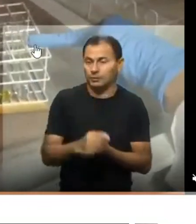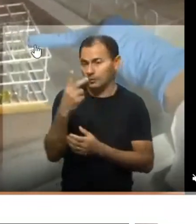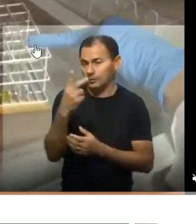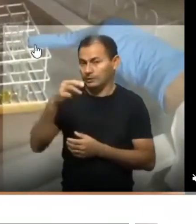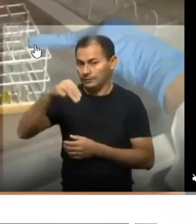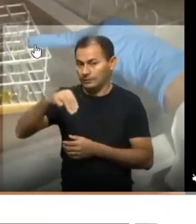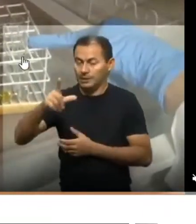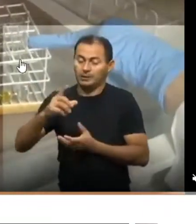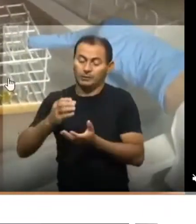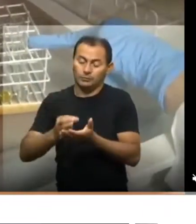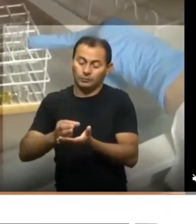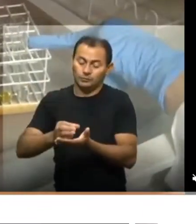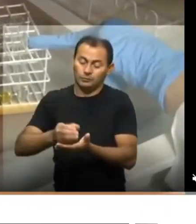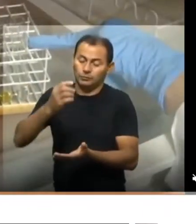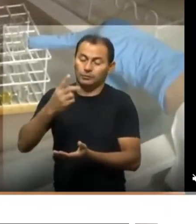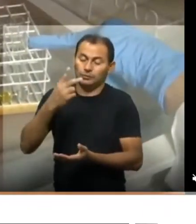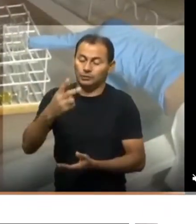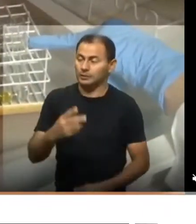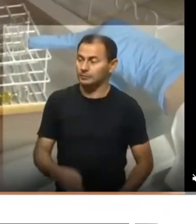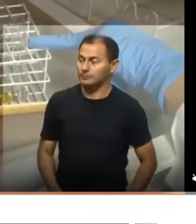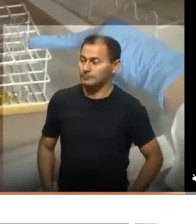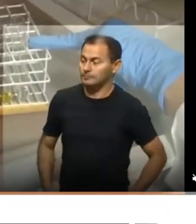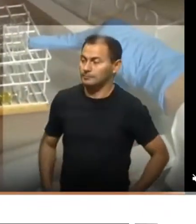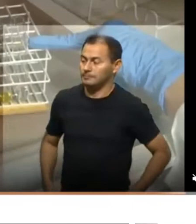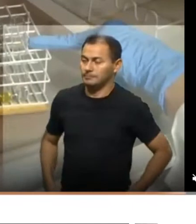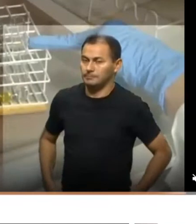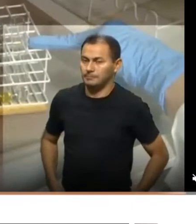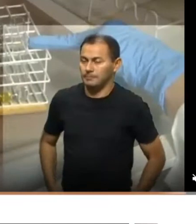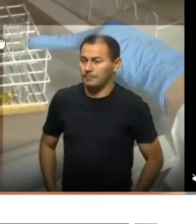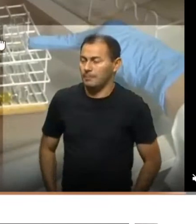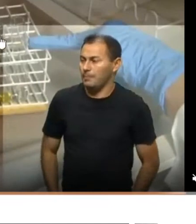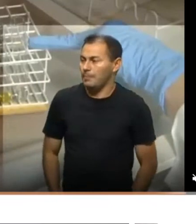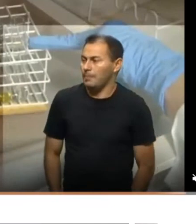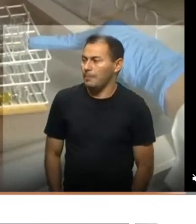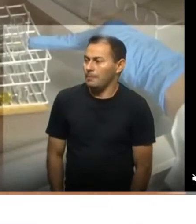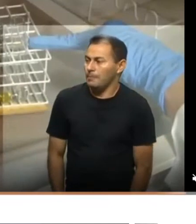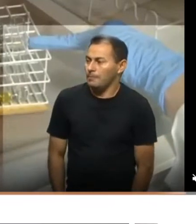terceiro tubo de ensaio, agora eu vou colocar 2 ml